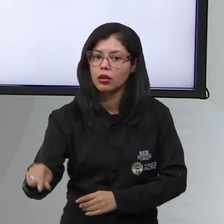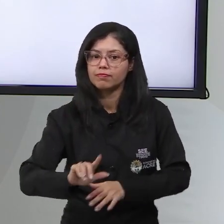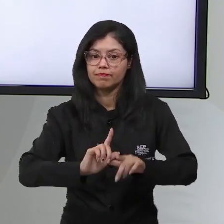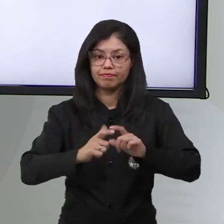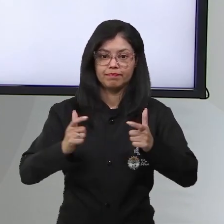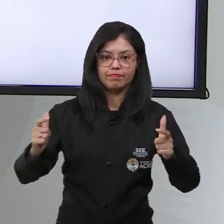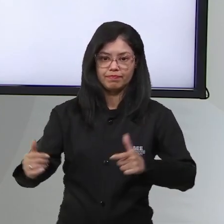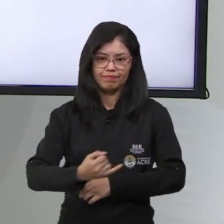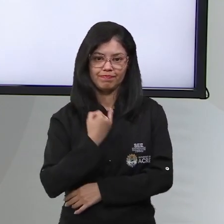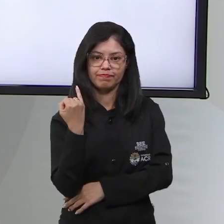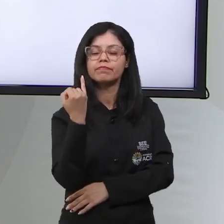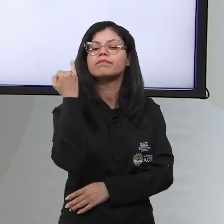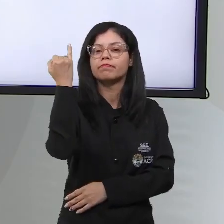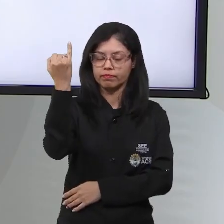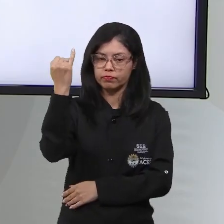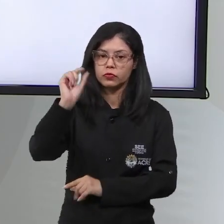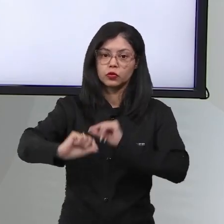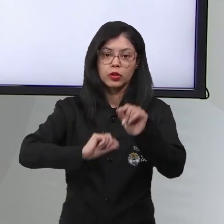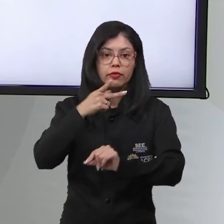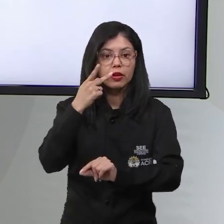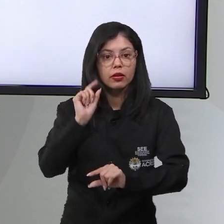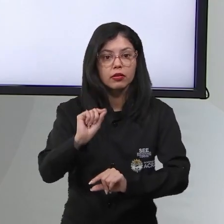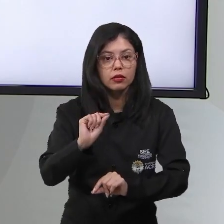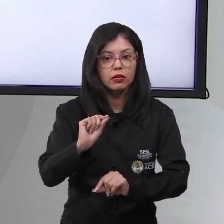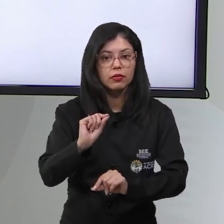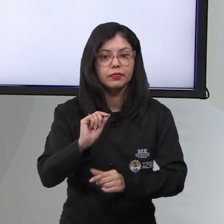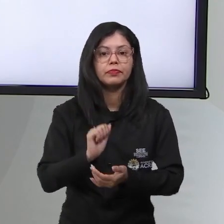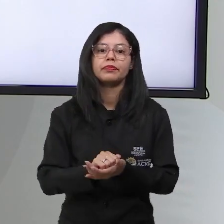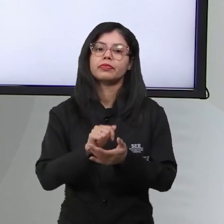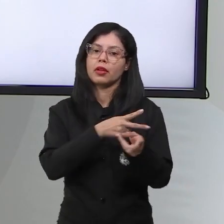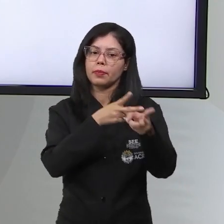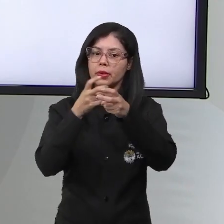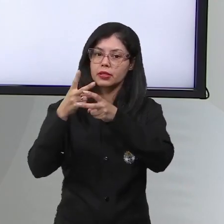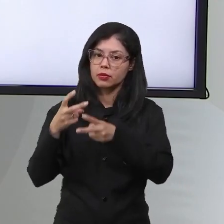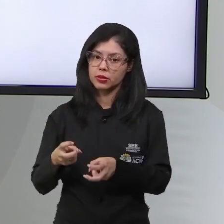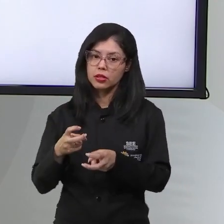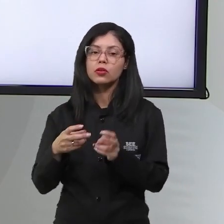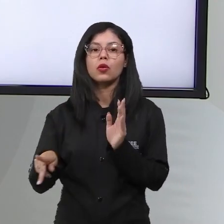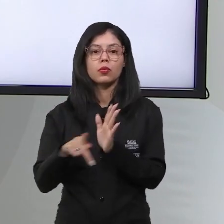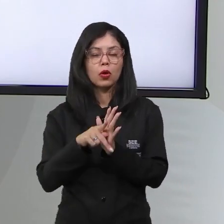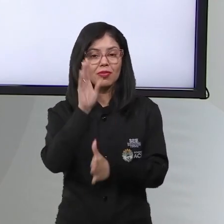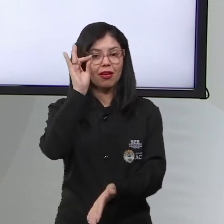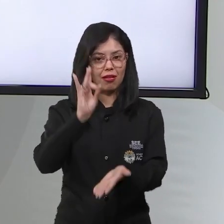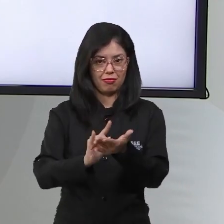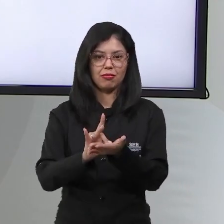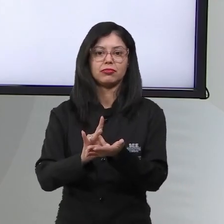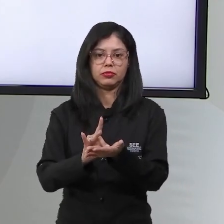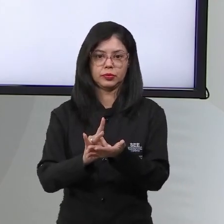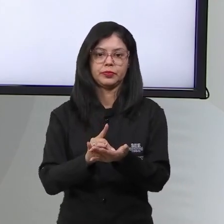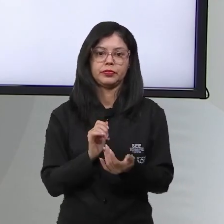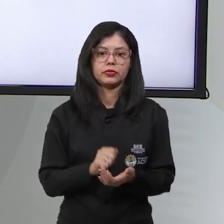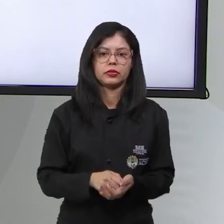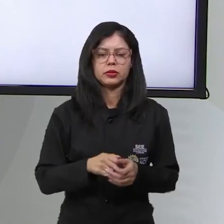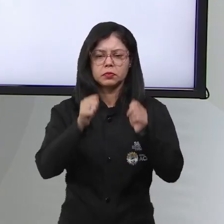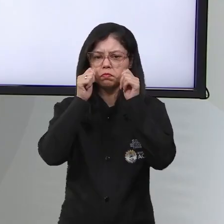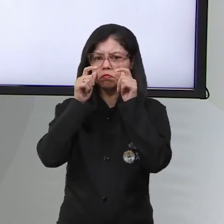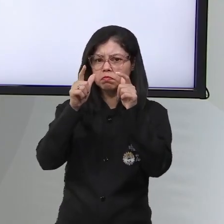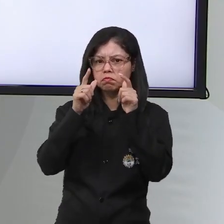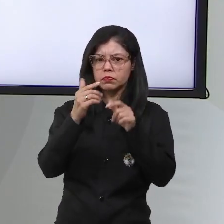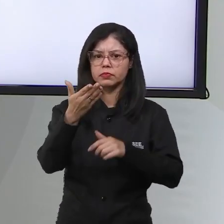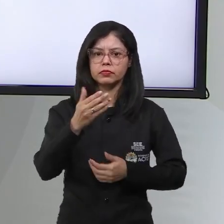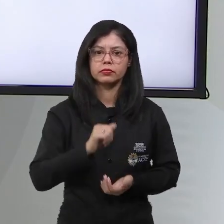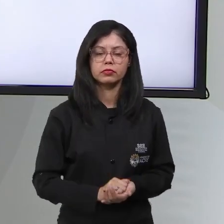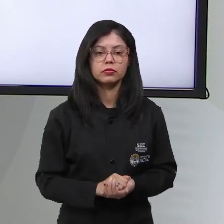grande importância no que diz respeito a essa percepção da realidade. Então, prestem bem